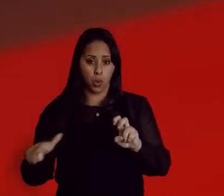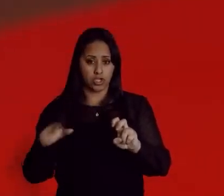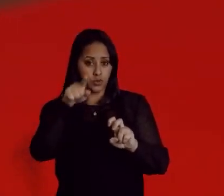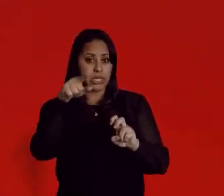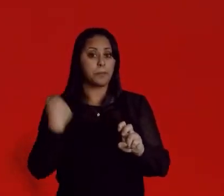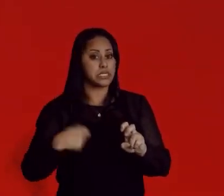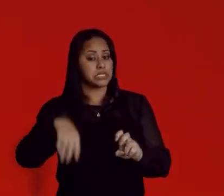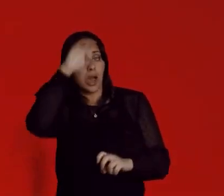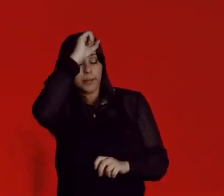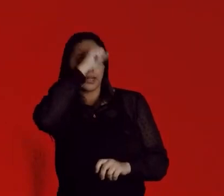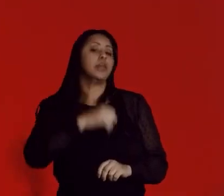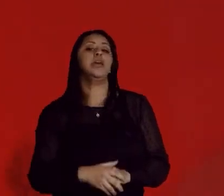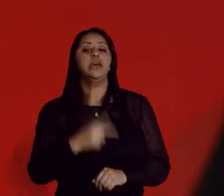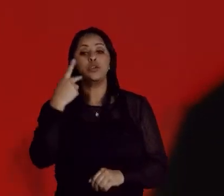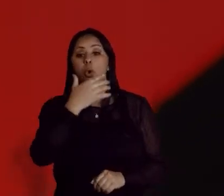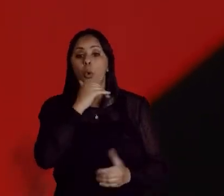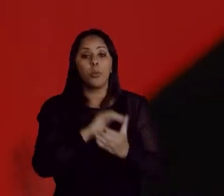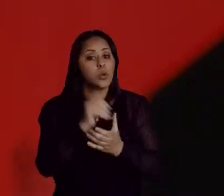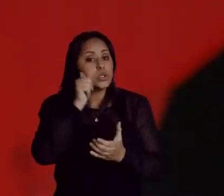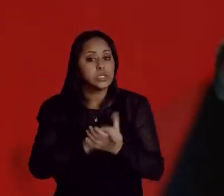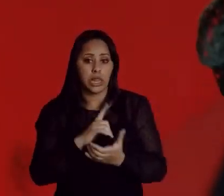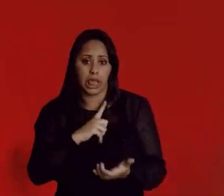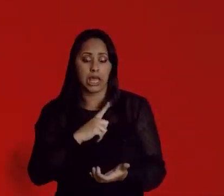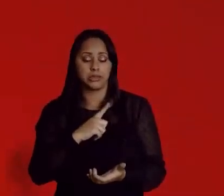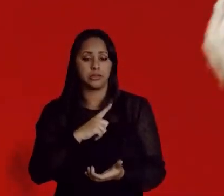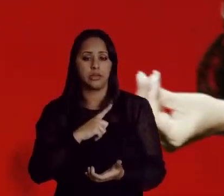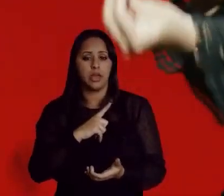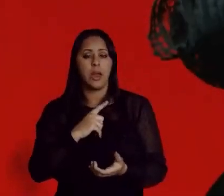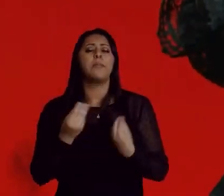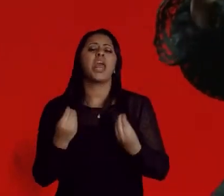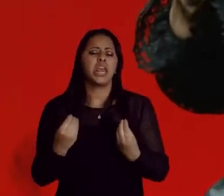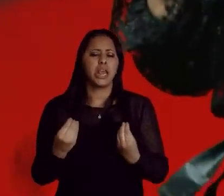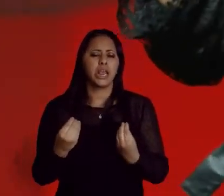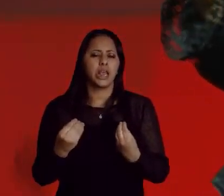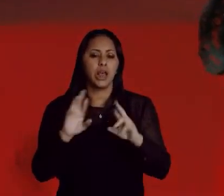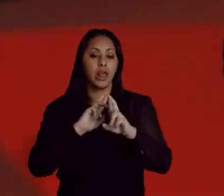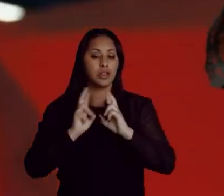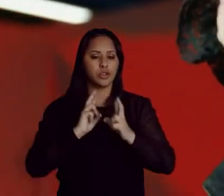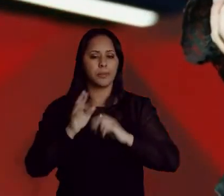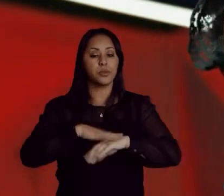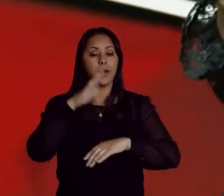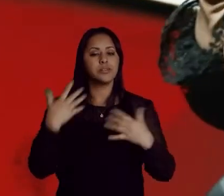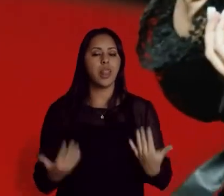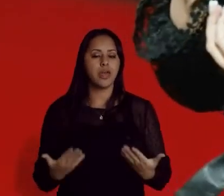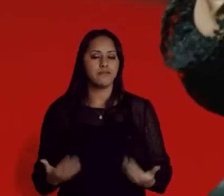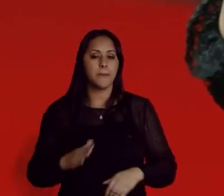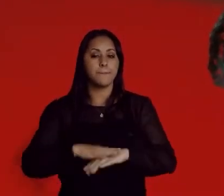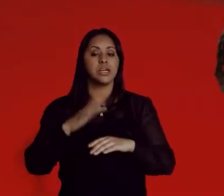você precisa descobrir do seu cônjuge e a sua. Para quê? Para que o relacionamento se torne mais leve, mais